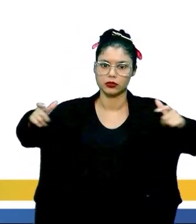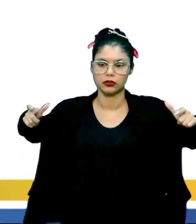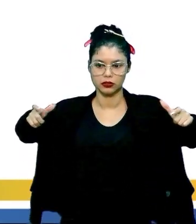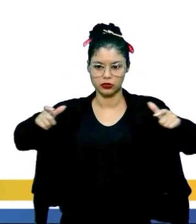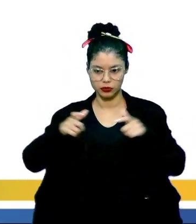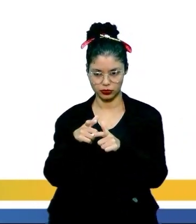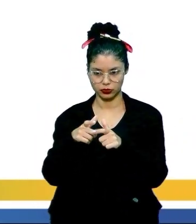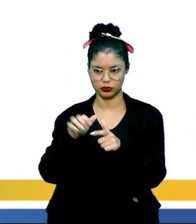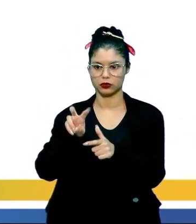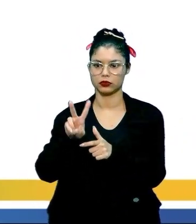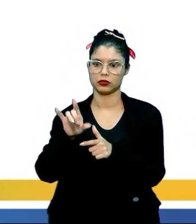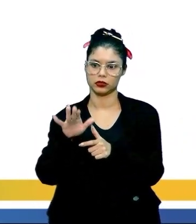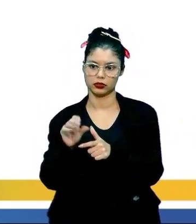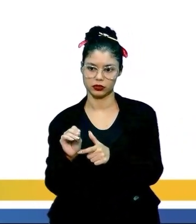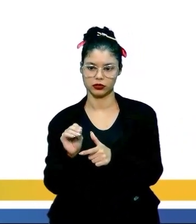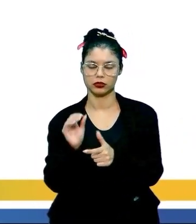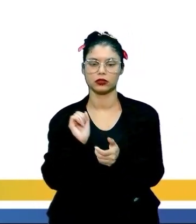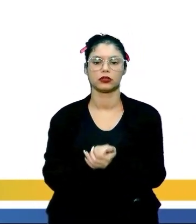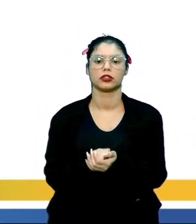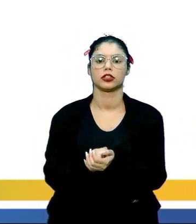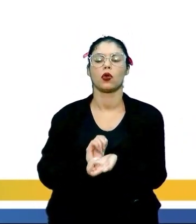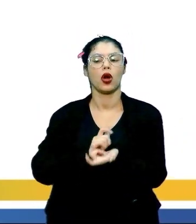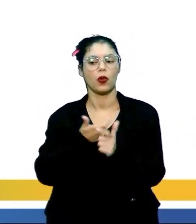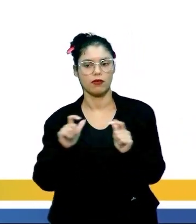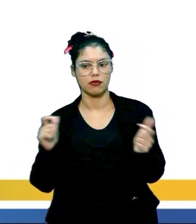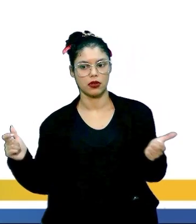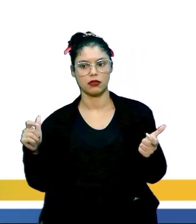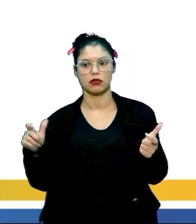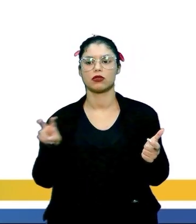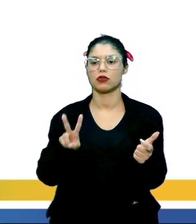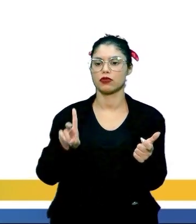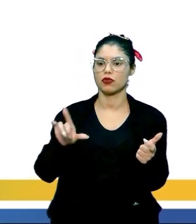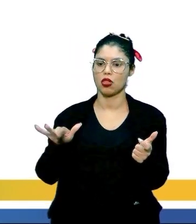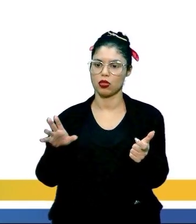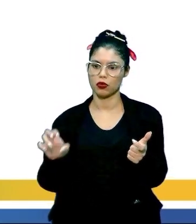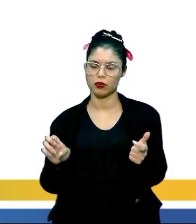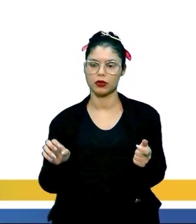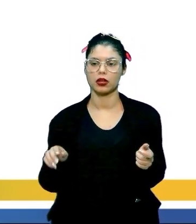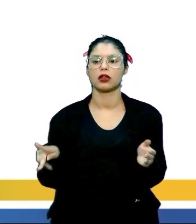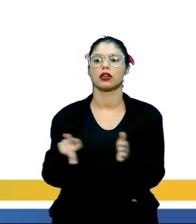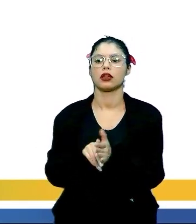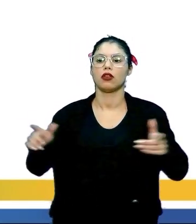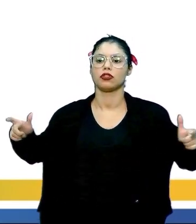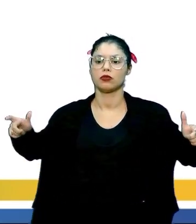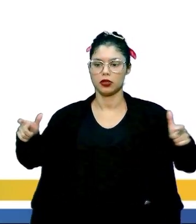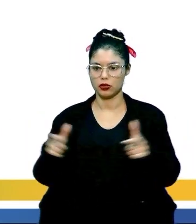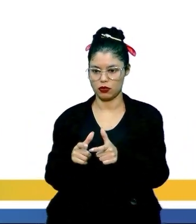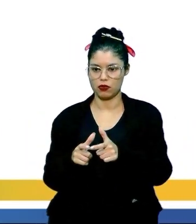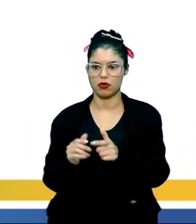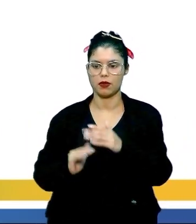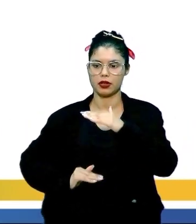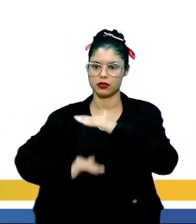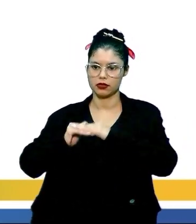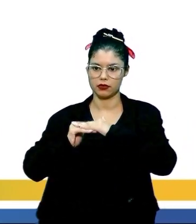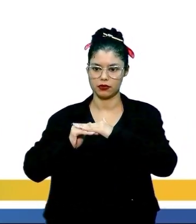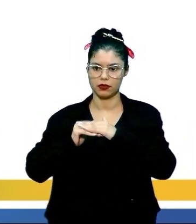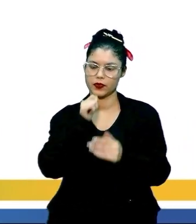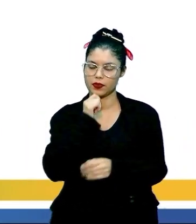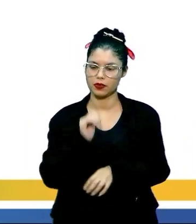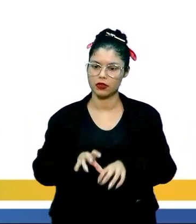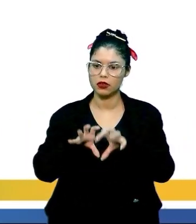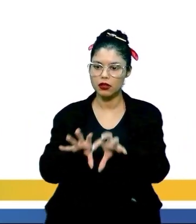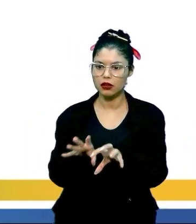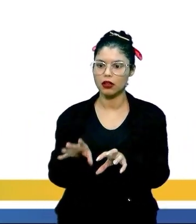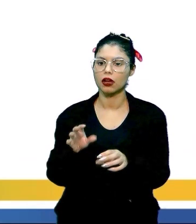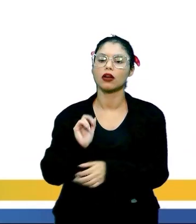o volume. À medida em que eu aumento o volume, eu diminuo a pressão. Então, uma transformação isotérmica, a